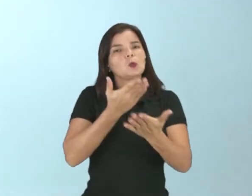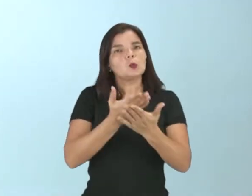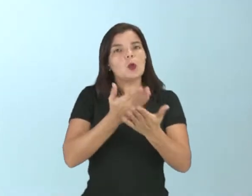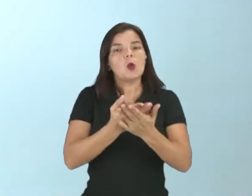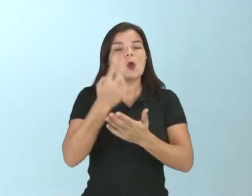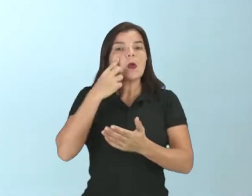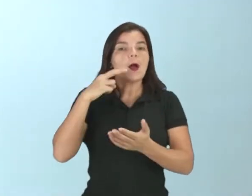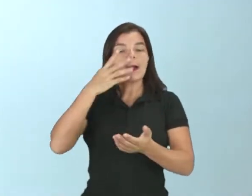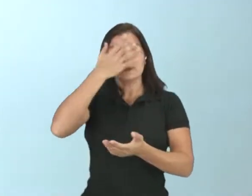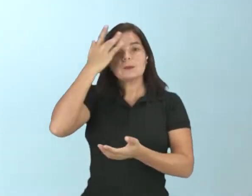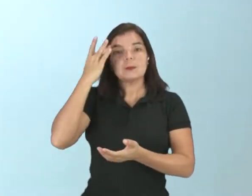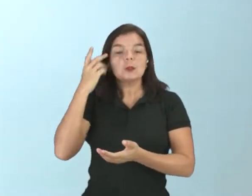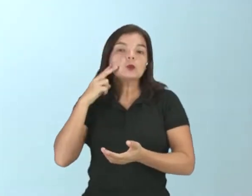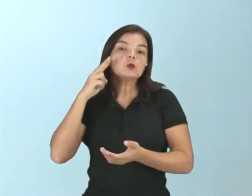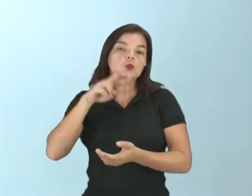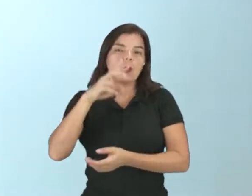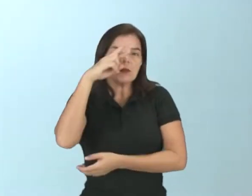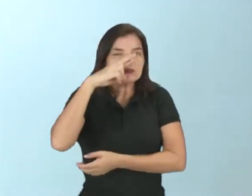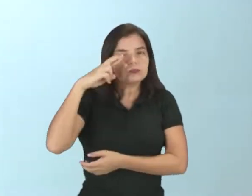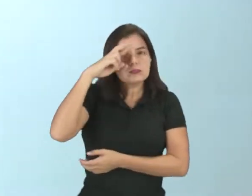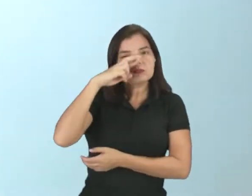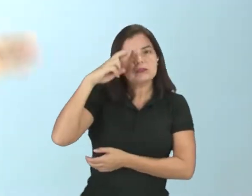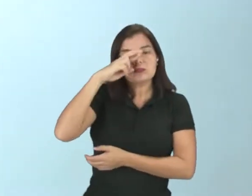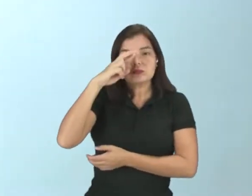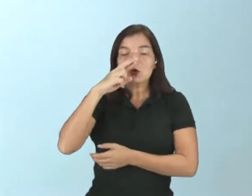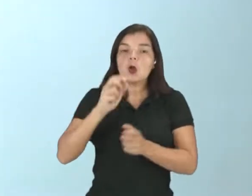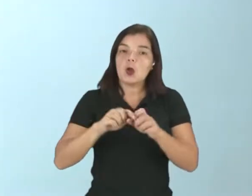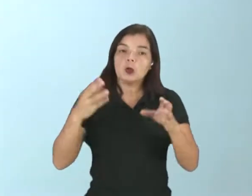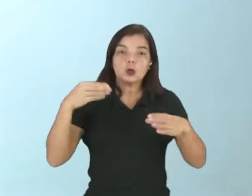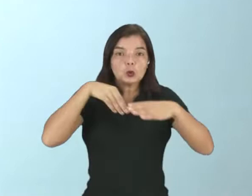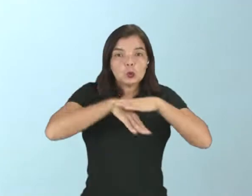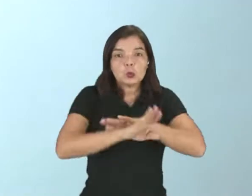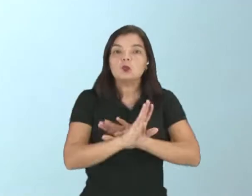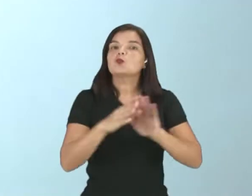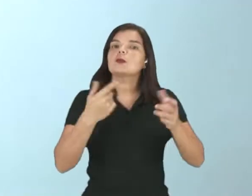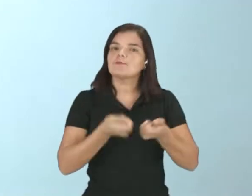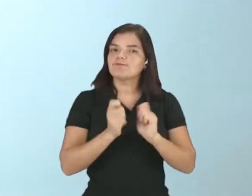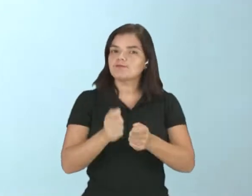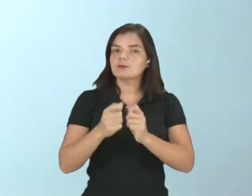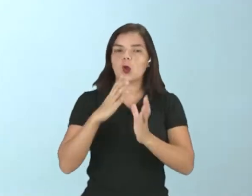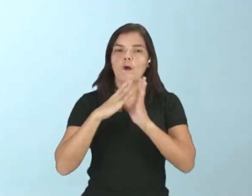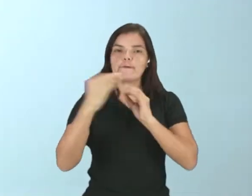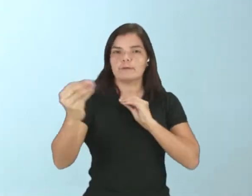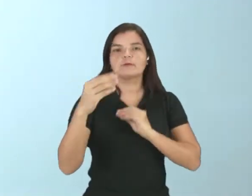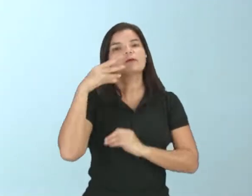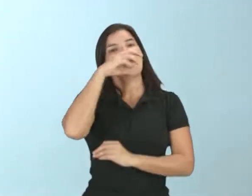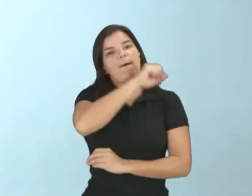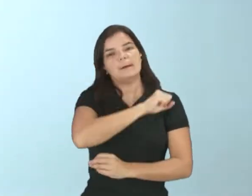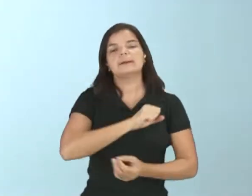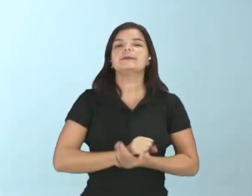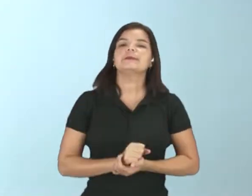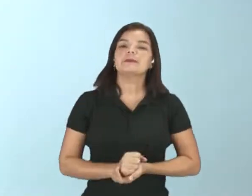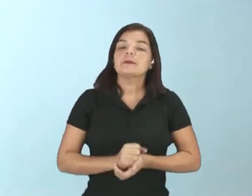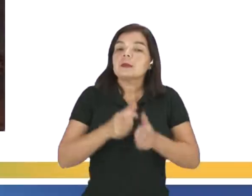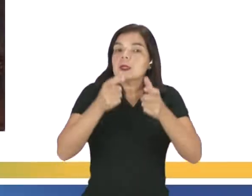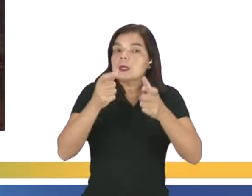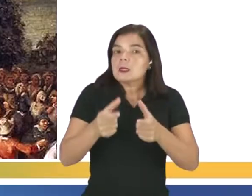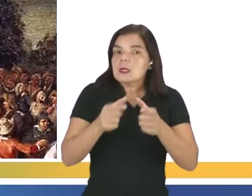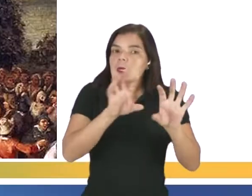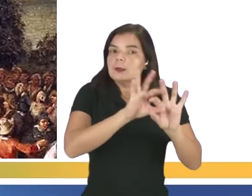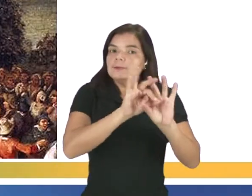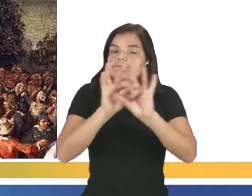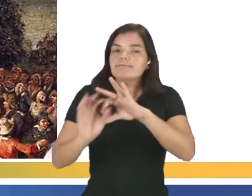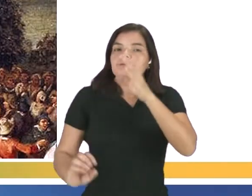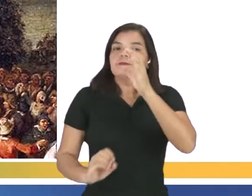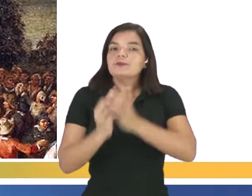quando vinham as pessoas que fiscalizavam o lugar, eles colocavam tudo dentro da carroça e saíam fugindo rapidamente. E é nesse contexto